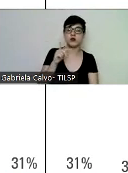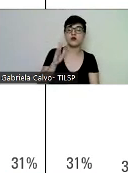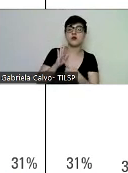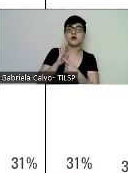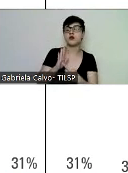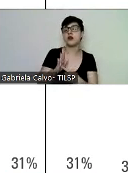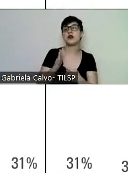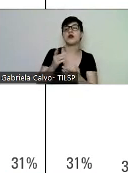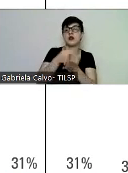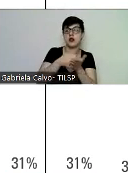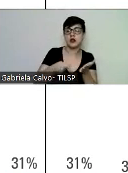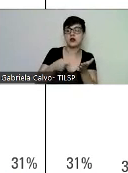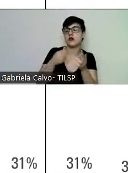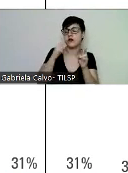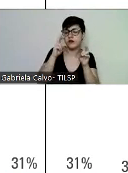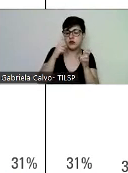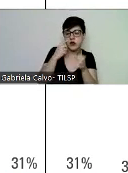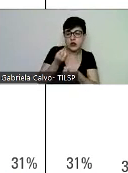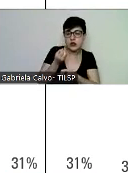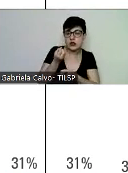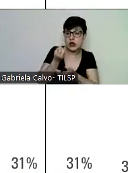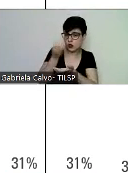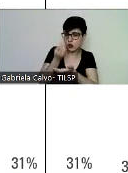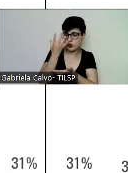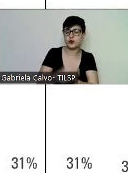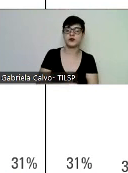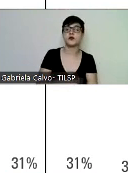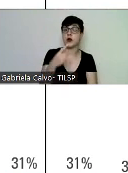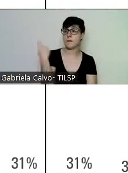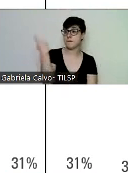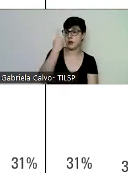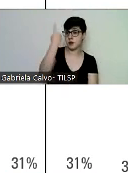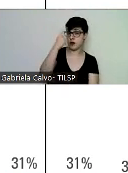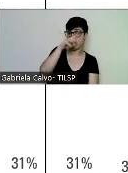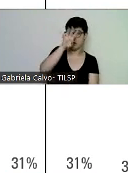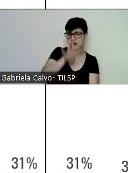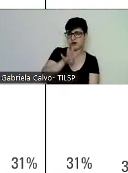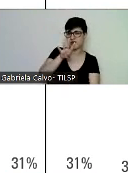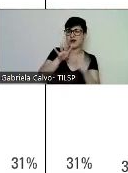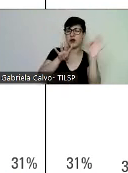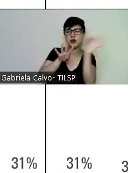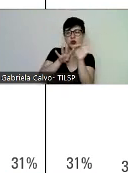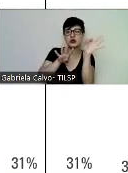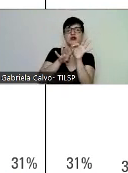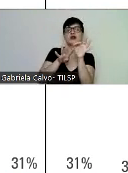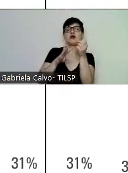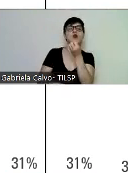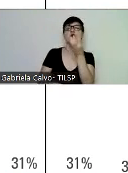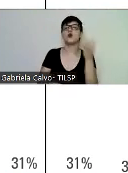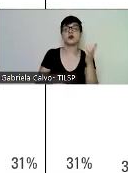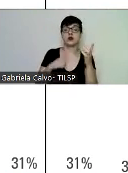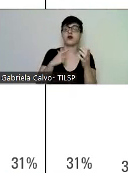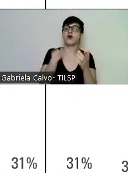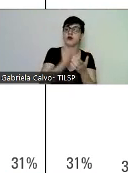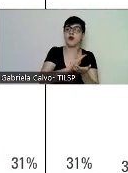e aqui para vocês terem uma ideia de um primeiro o primeiro levantamento que nós temos dos termos propostos né Começamos do zero